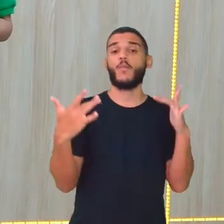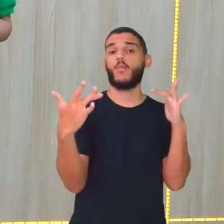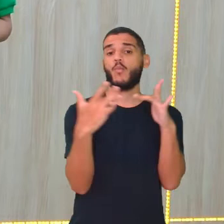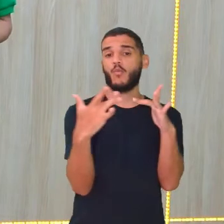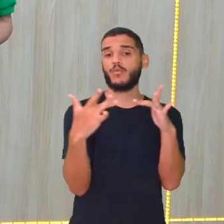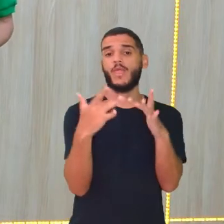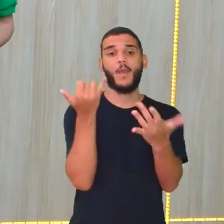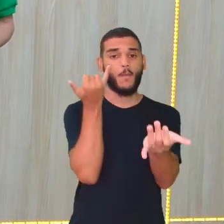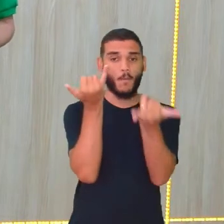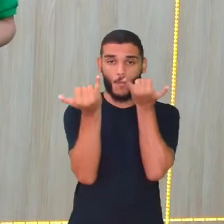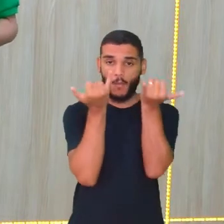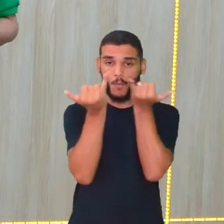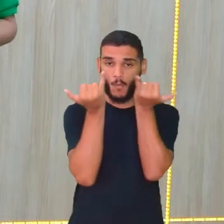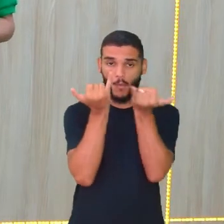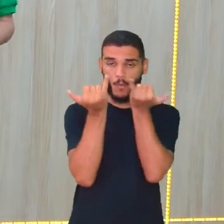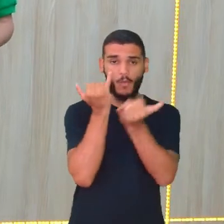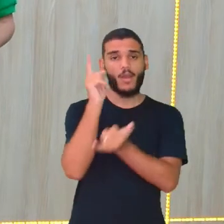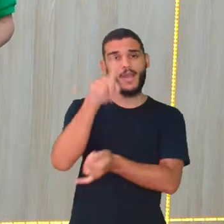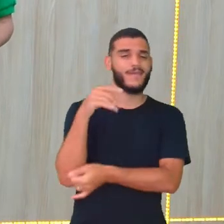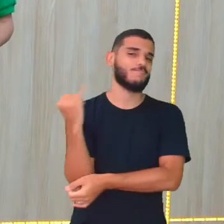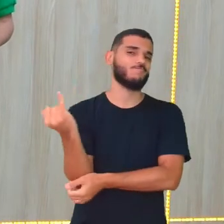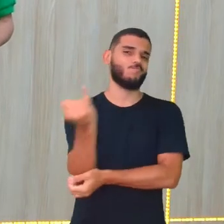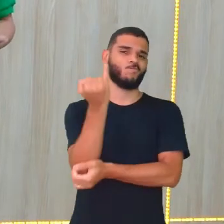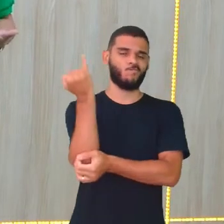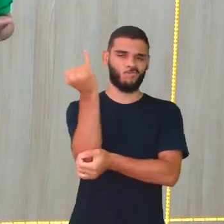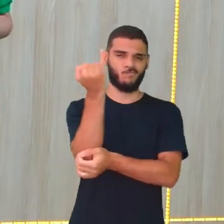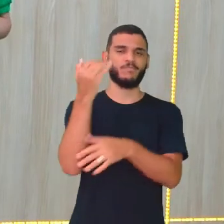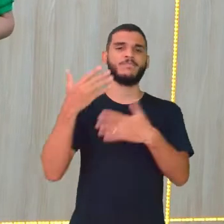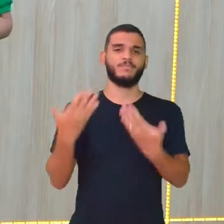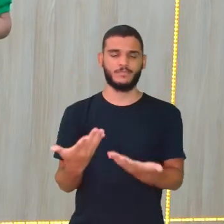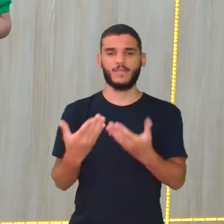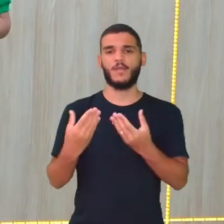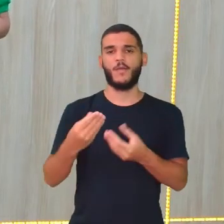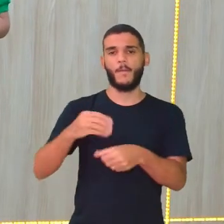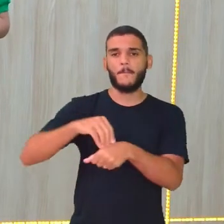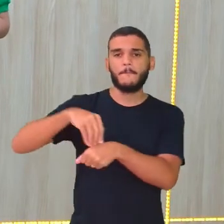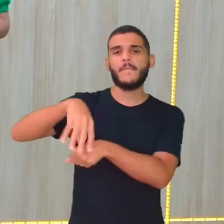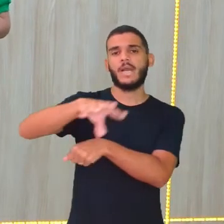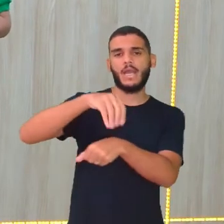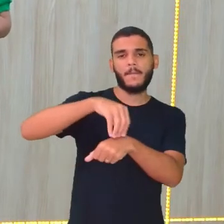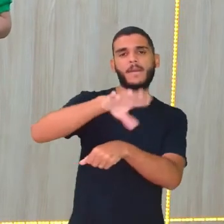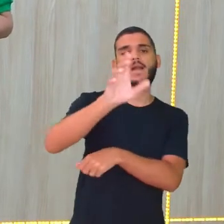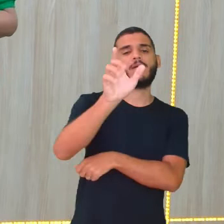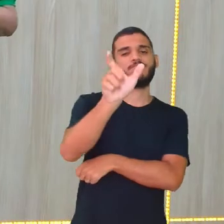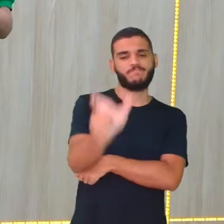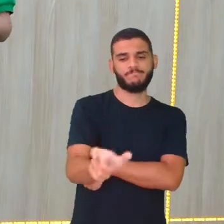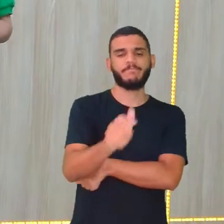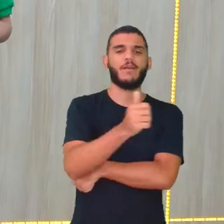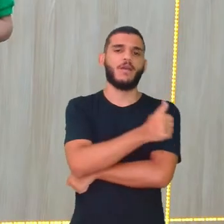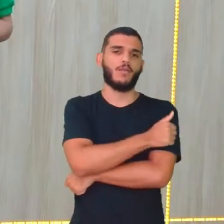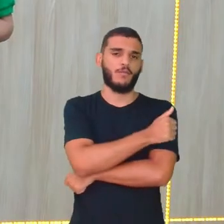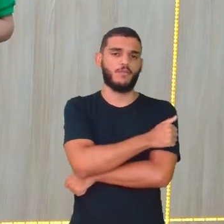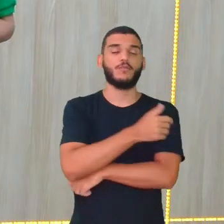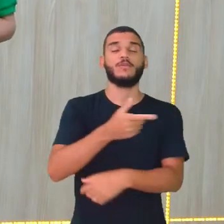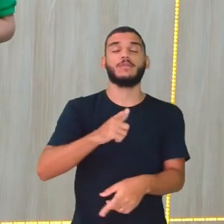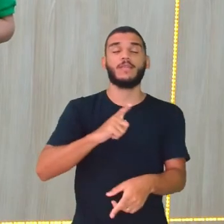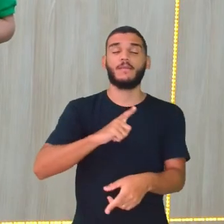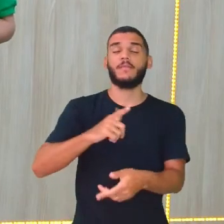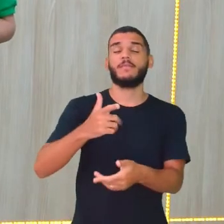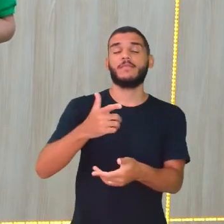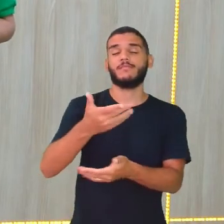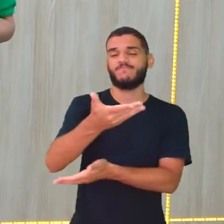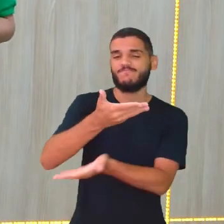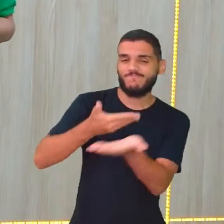essas informações é importante trazer para esse estudante, não é? Trocar com ele